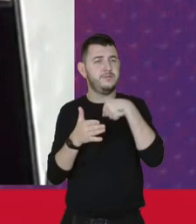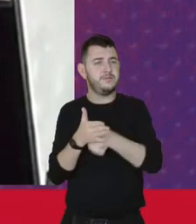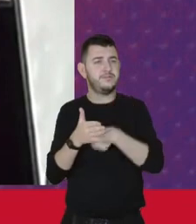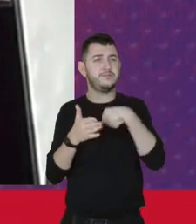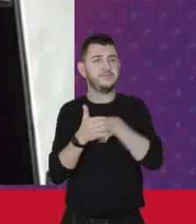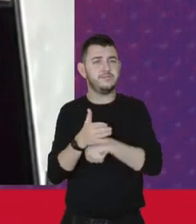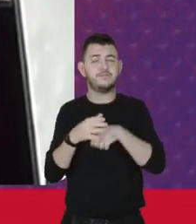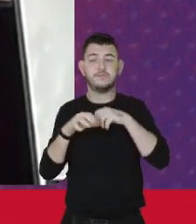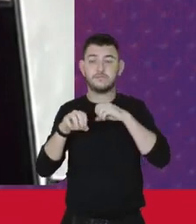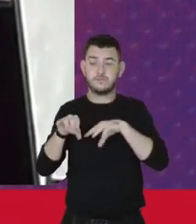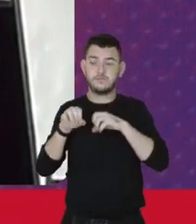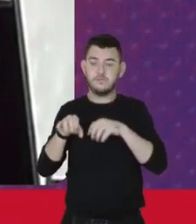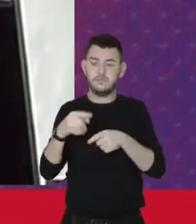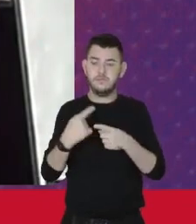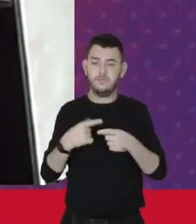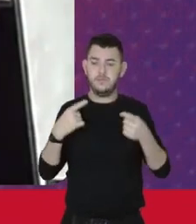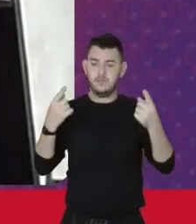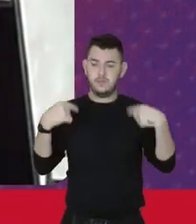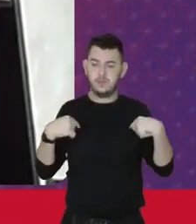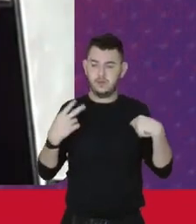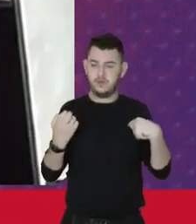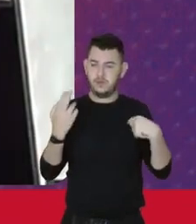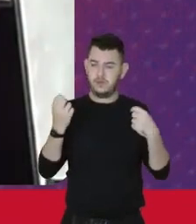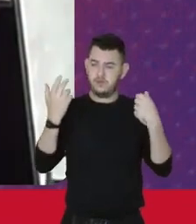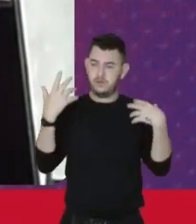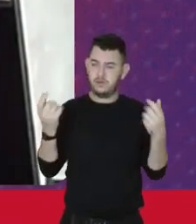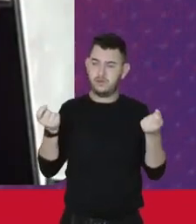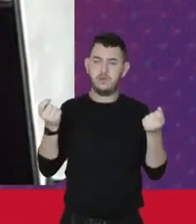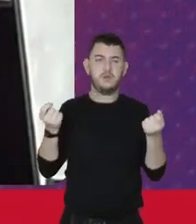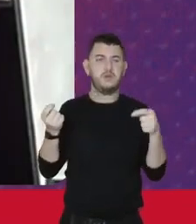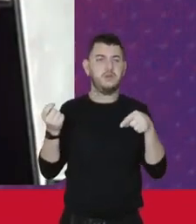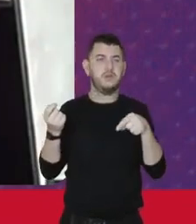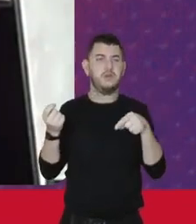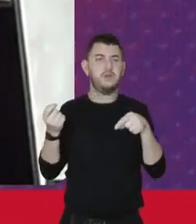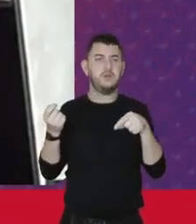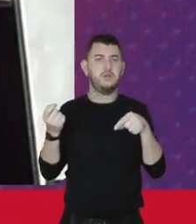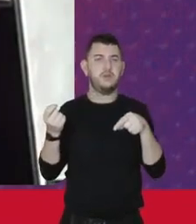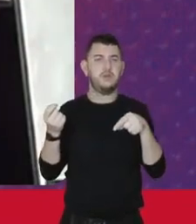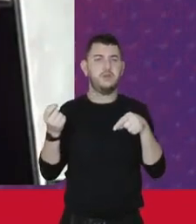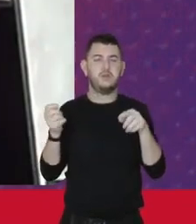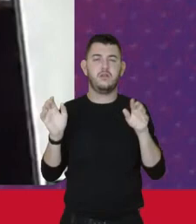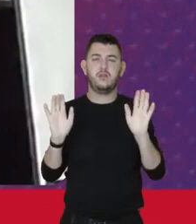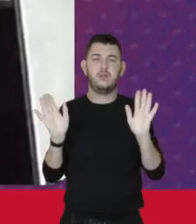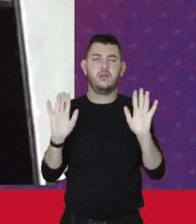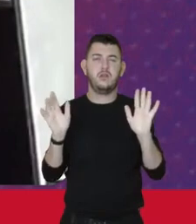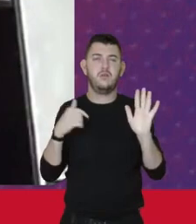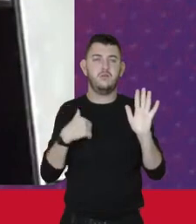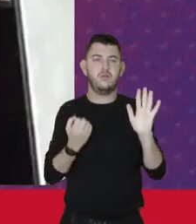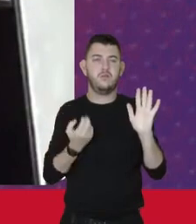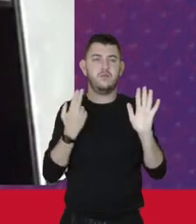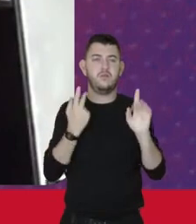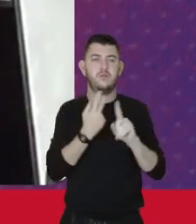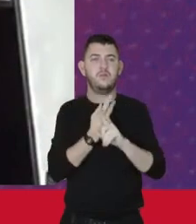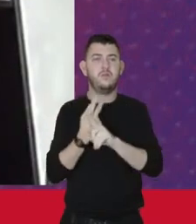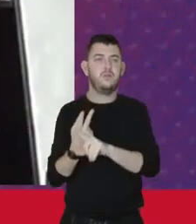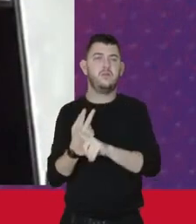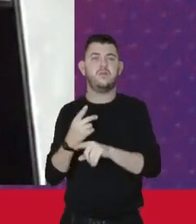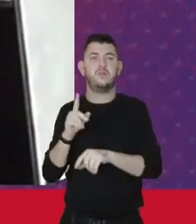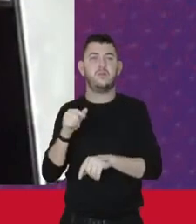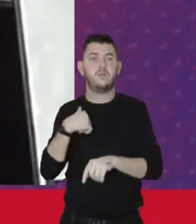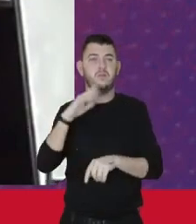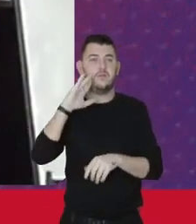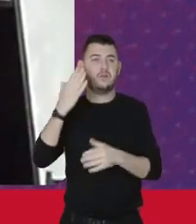formação, e por que eu me contentar com isso, com o tão pouco? Não, eu vou em busca do que realmente